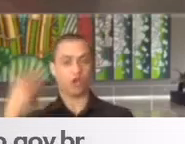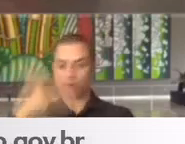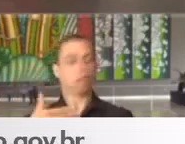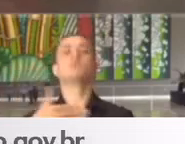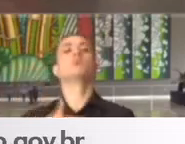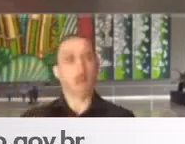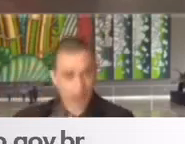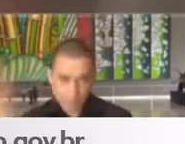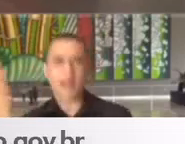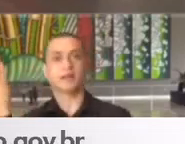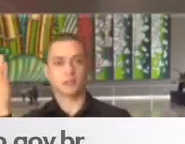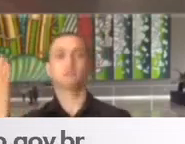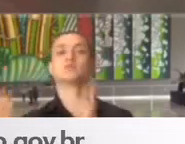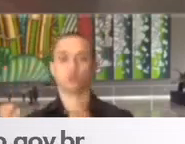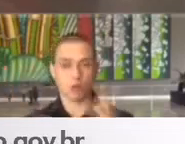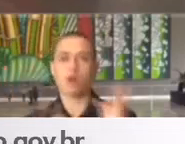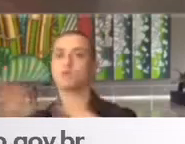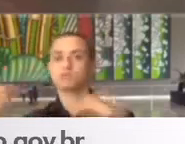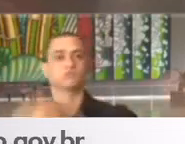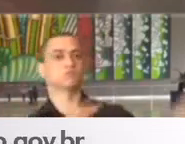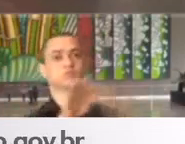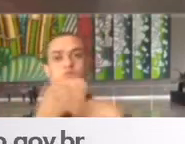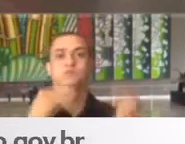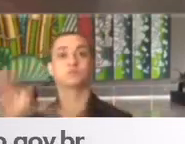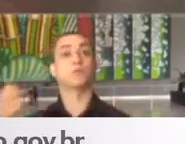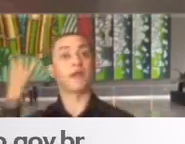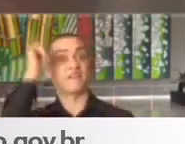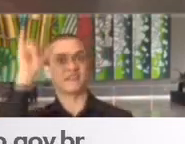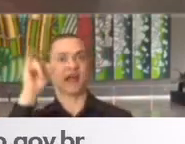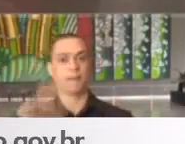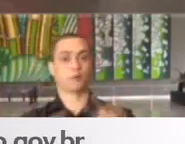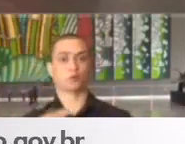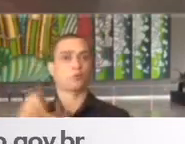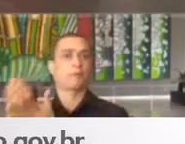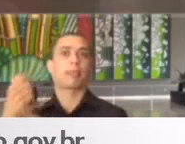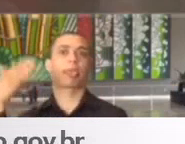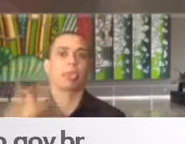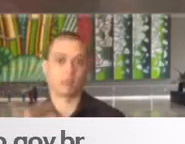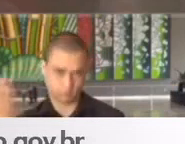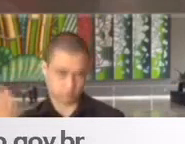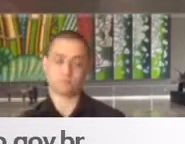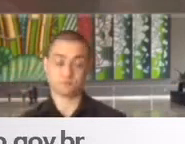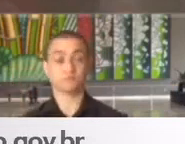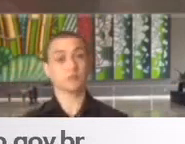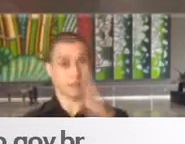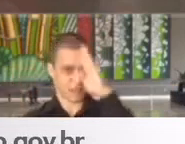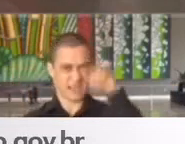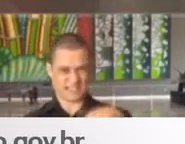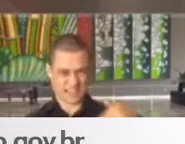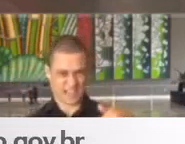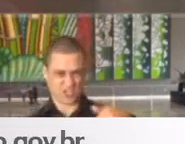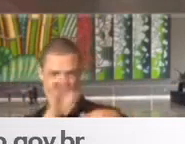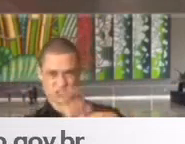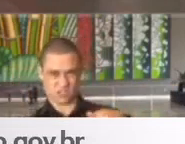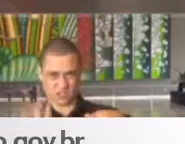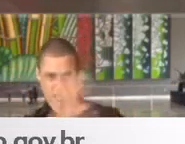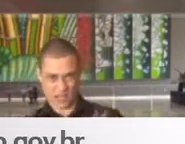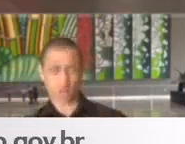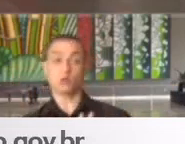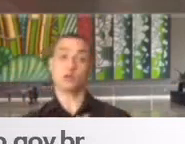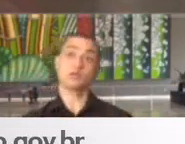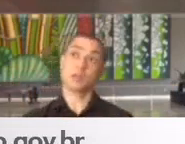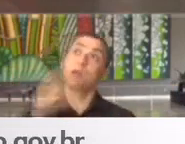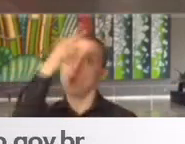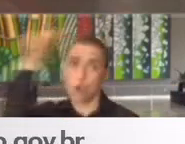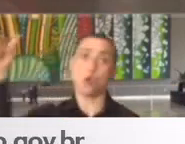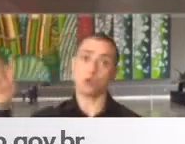devem permanecer abertas para não haver desabastecimento. Portanto, do ponto de vista desses 7 estados, isso está assegurado e garantido,